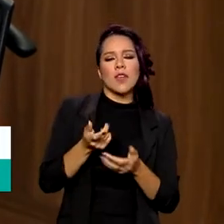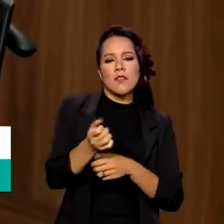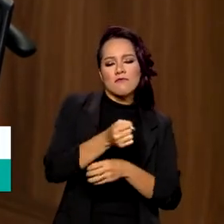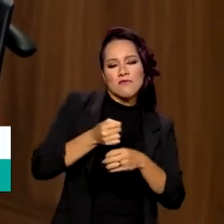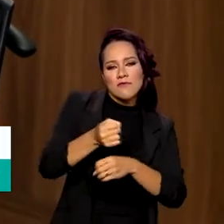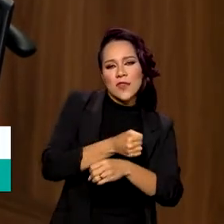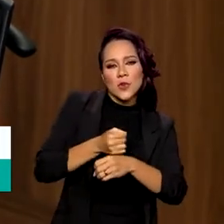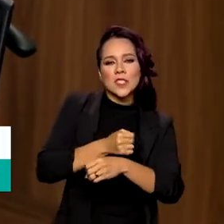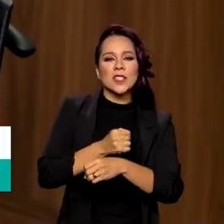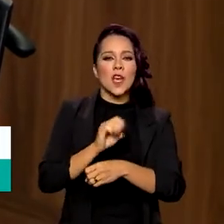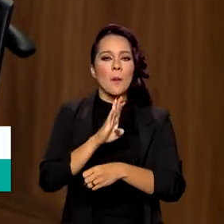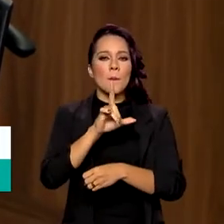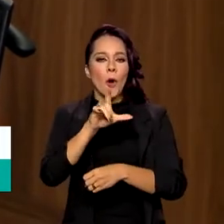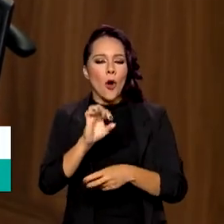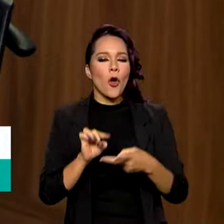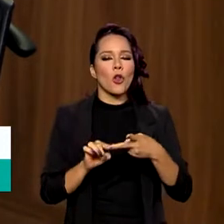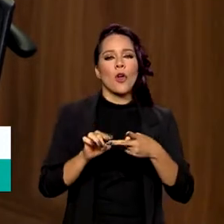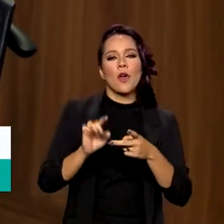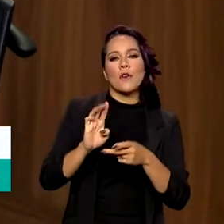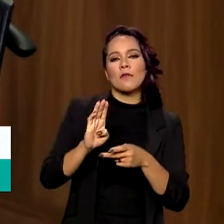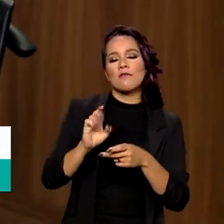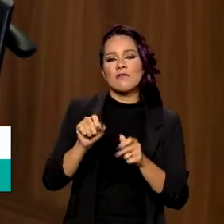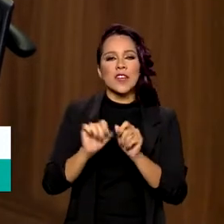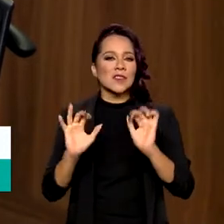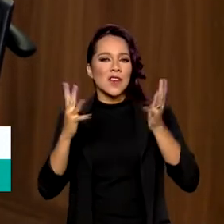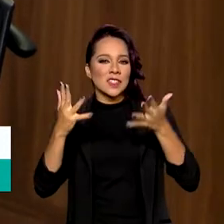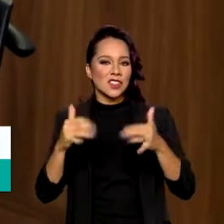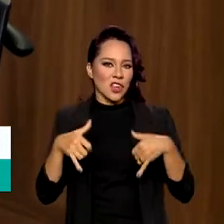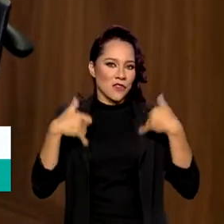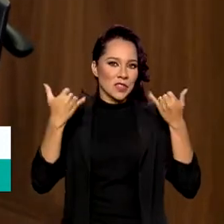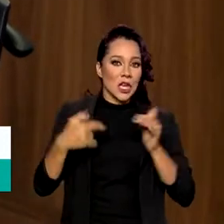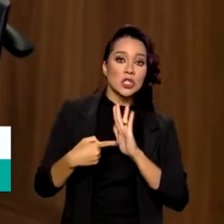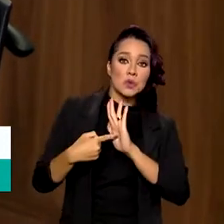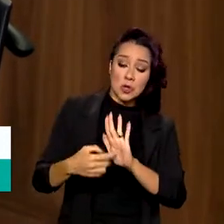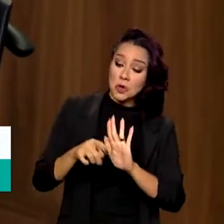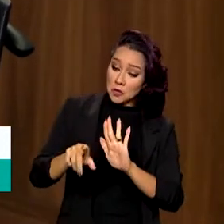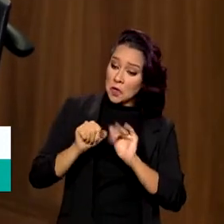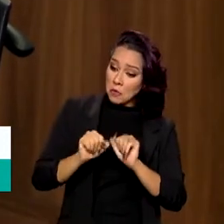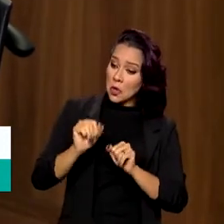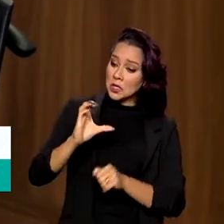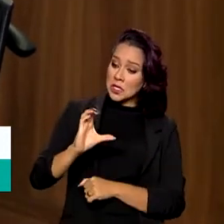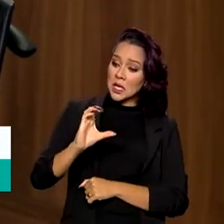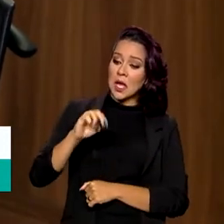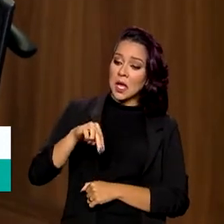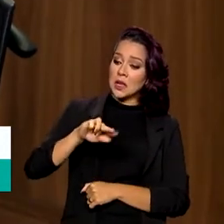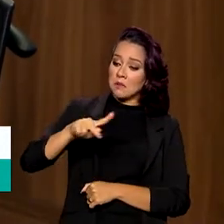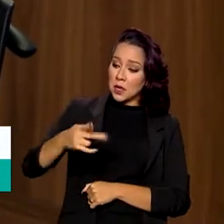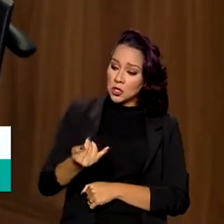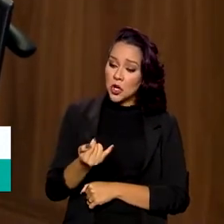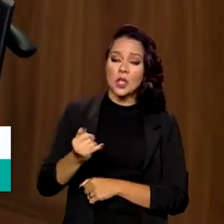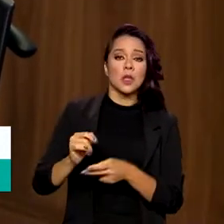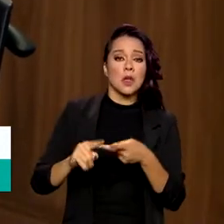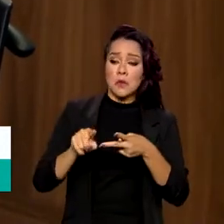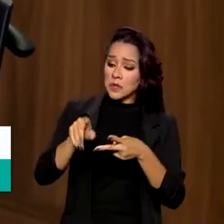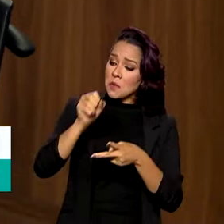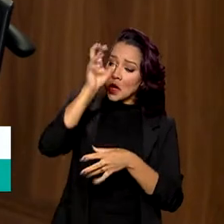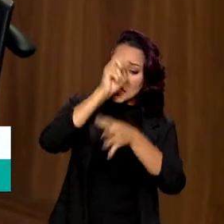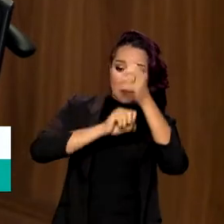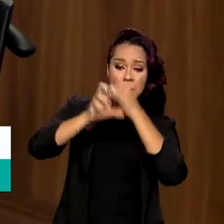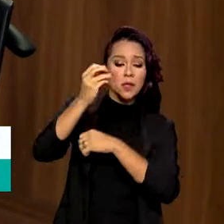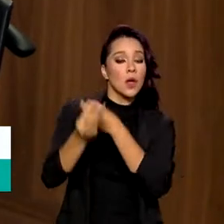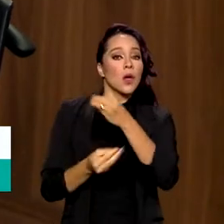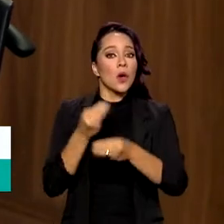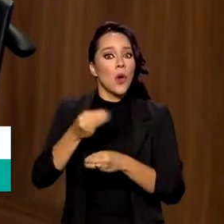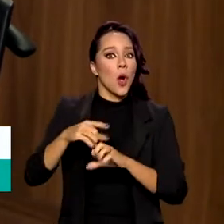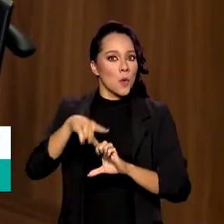boleira faz faz festa de aniversário a gente mostrou para ela olha você pode ter o seu CNPJ você pode aprender um pouco sobre